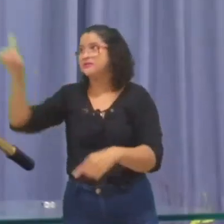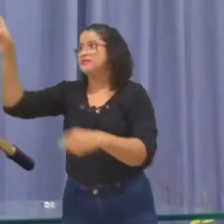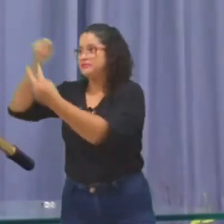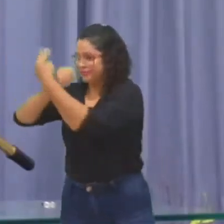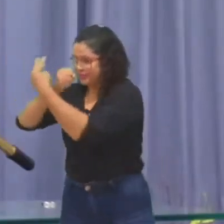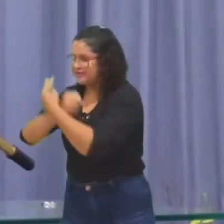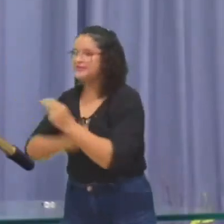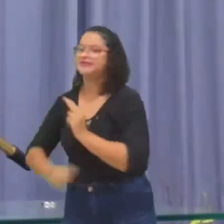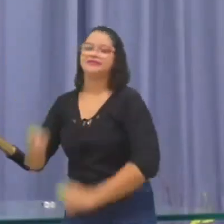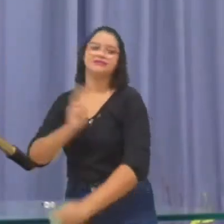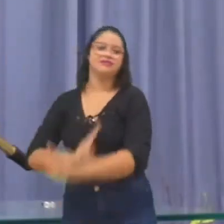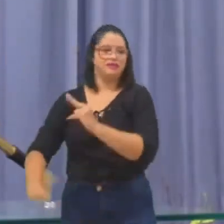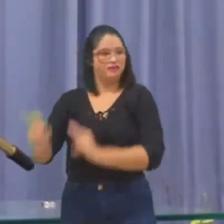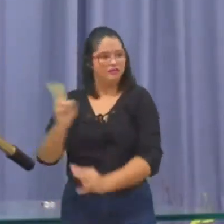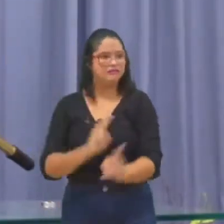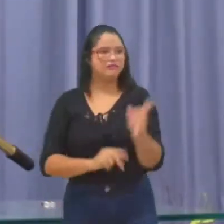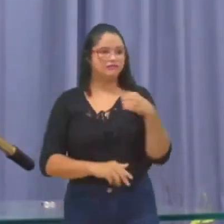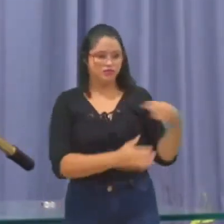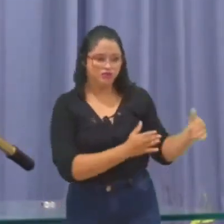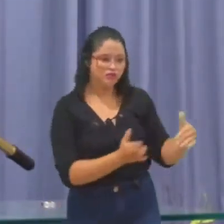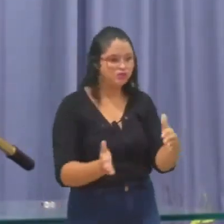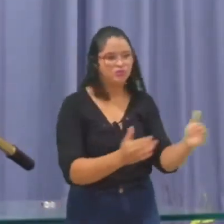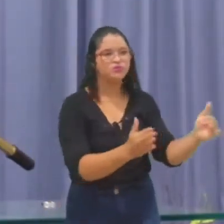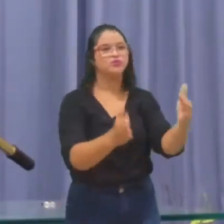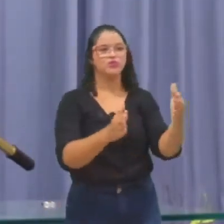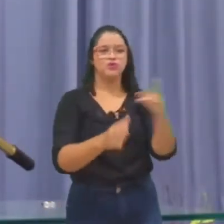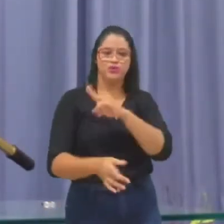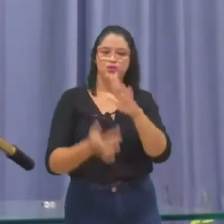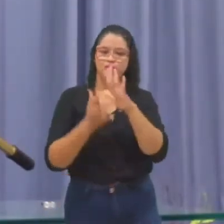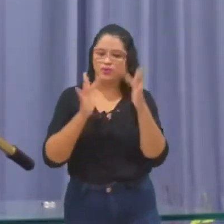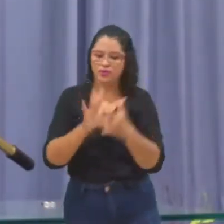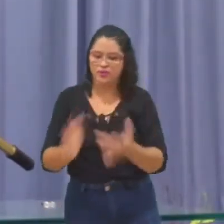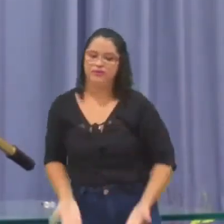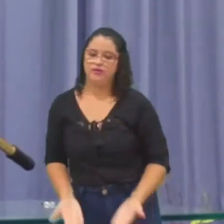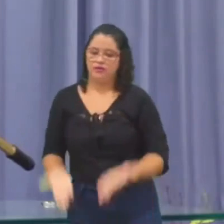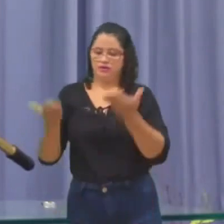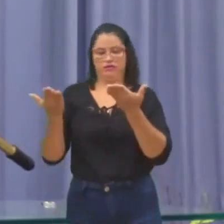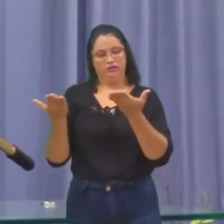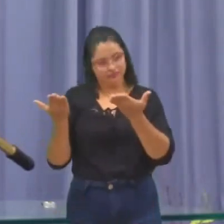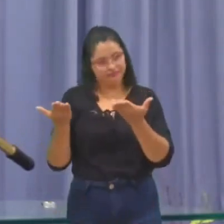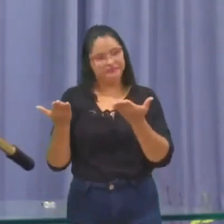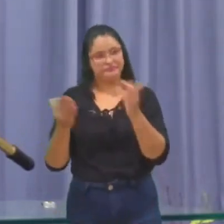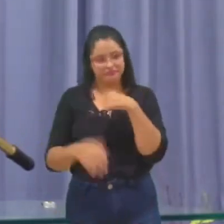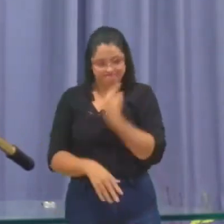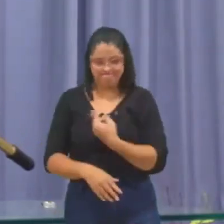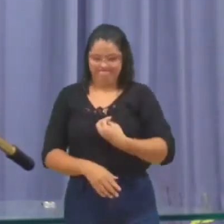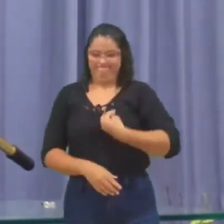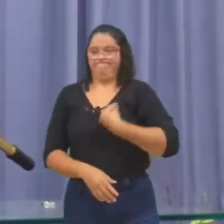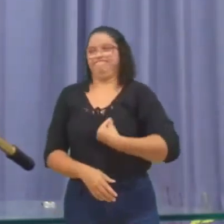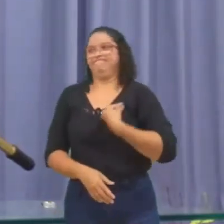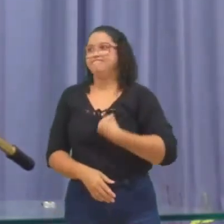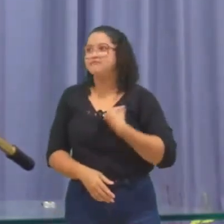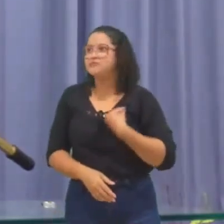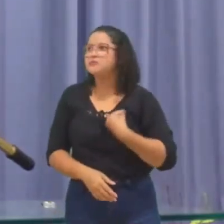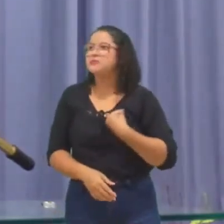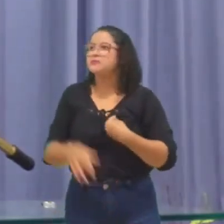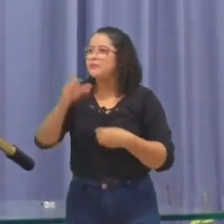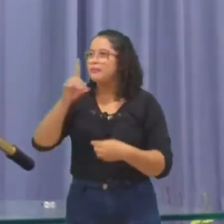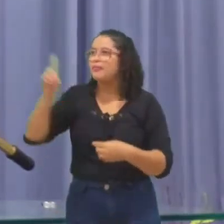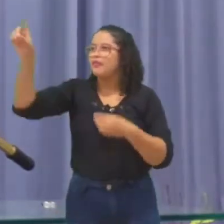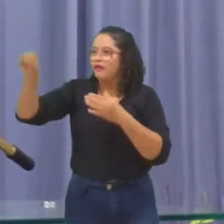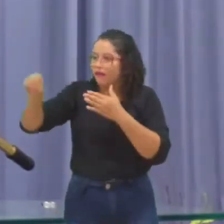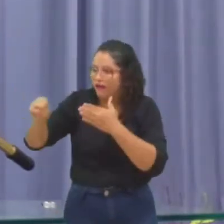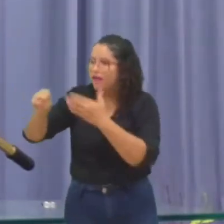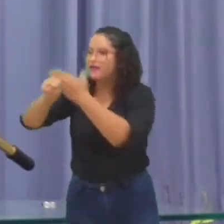nós entrarmos por este caminho, o nome do Senhor será glorificado em nossa vida. Entremos pelo caminho